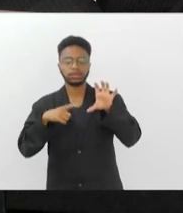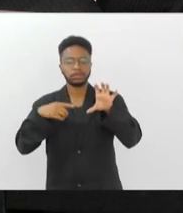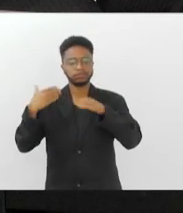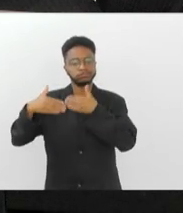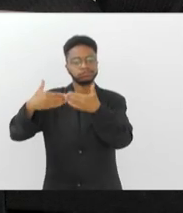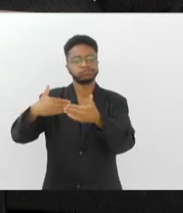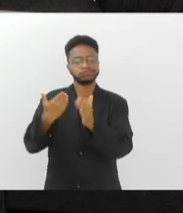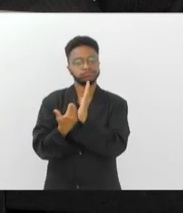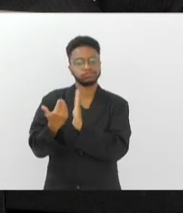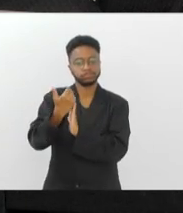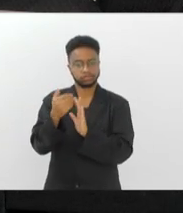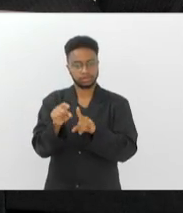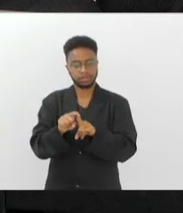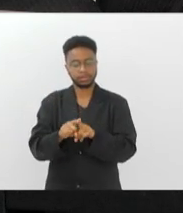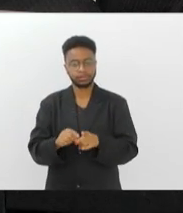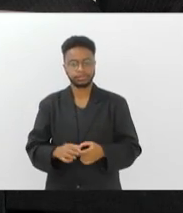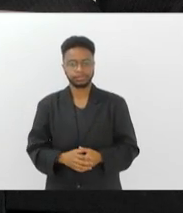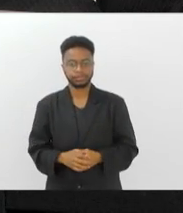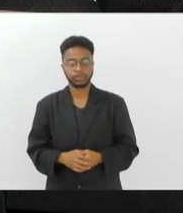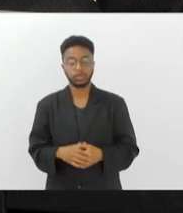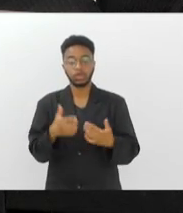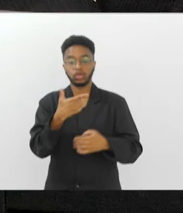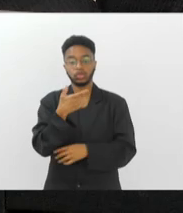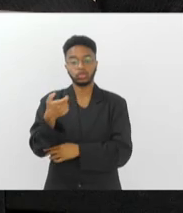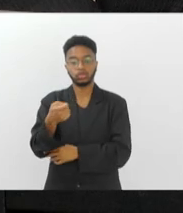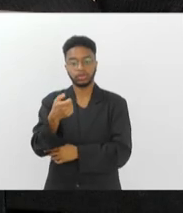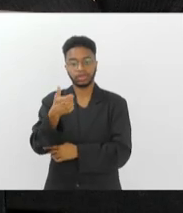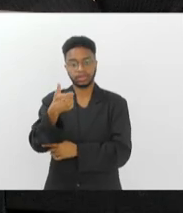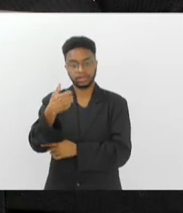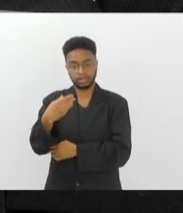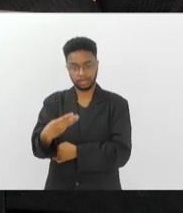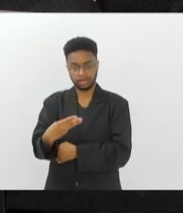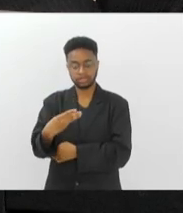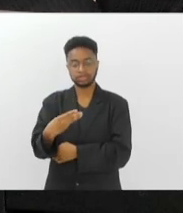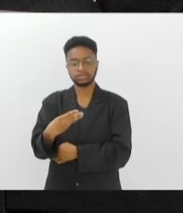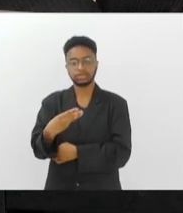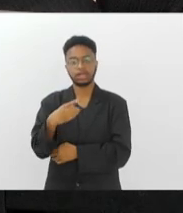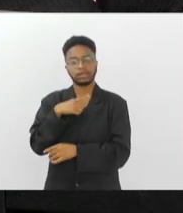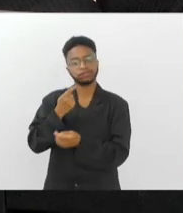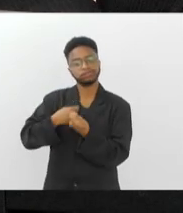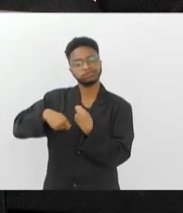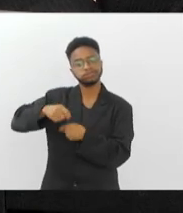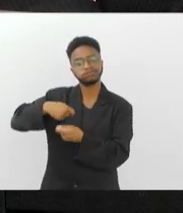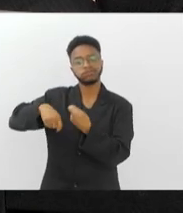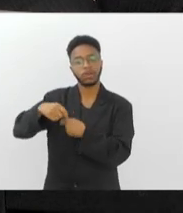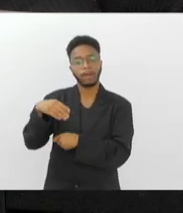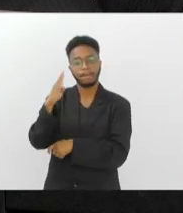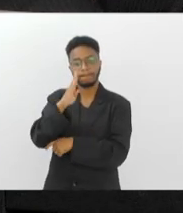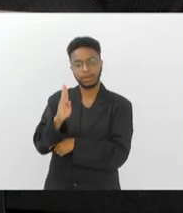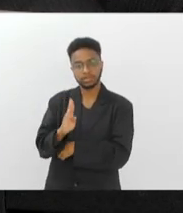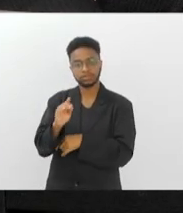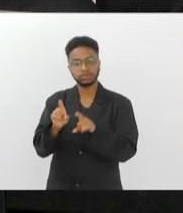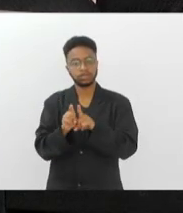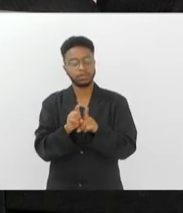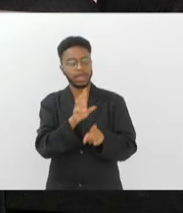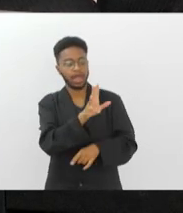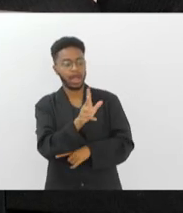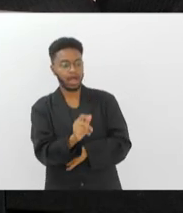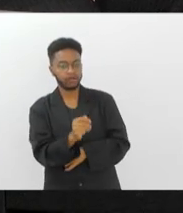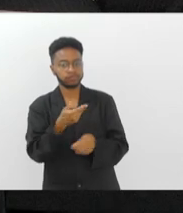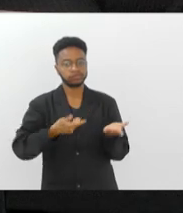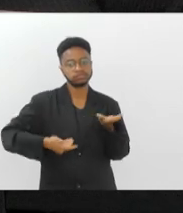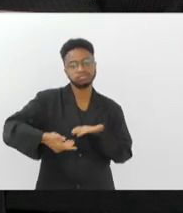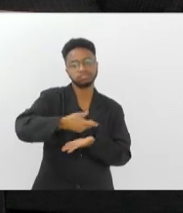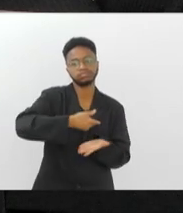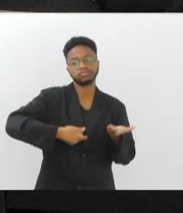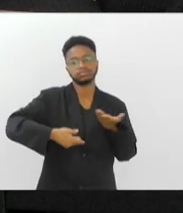desenvolvimento. Em 2013, o volume de negócios entre o Brasil e o continente africano atingiu